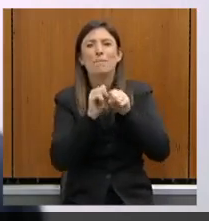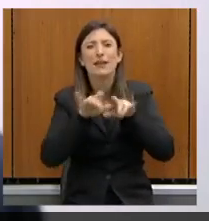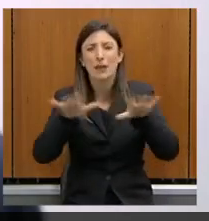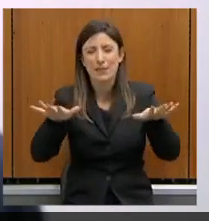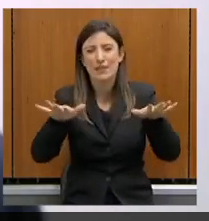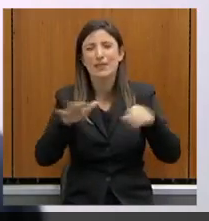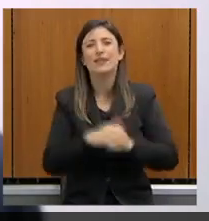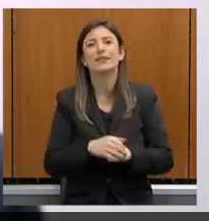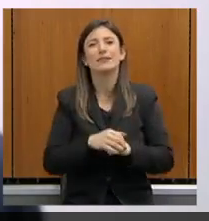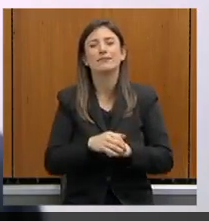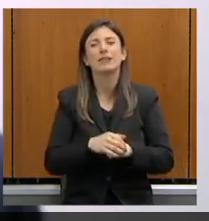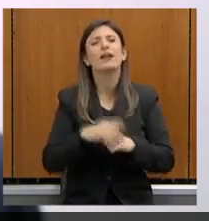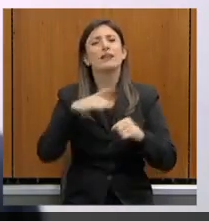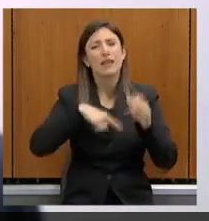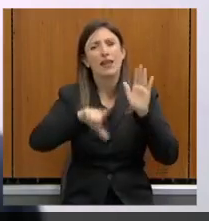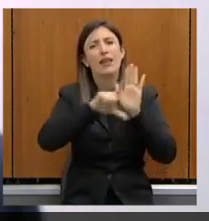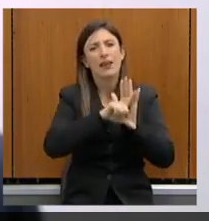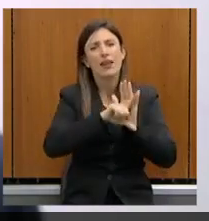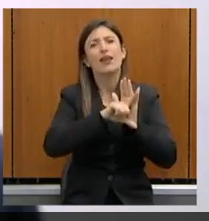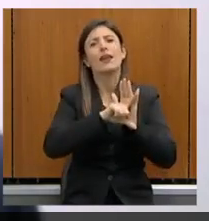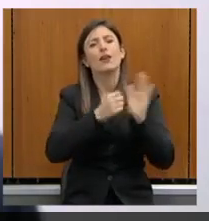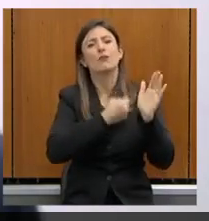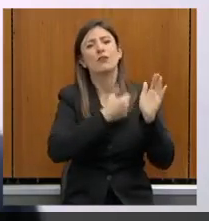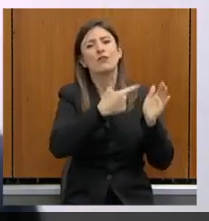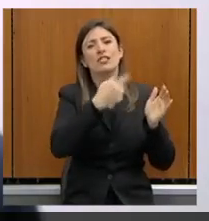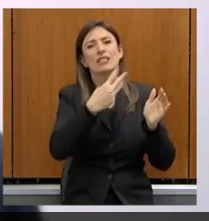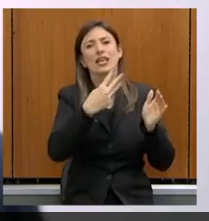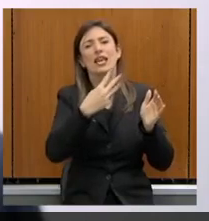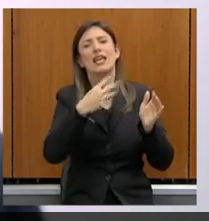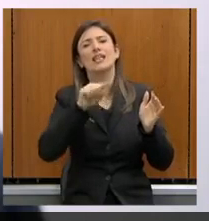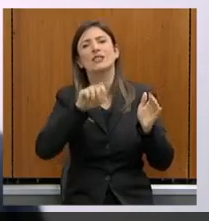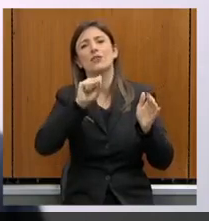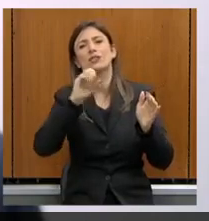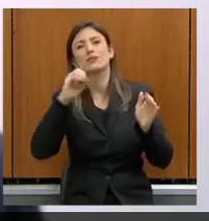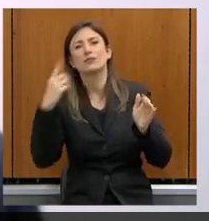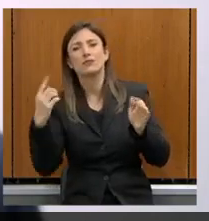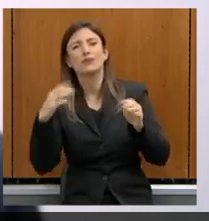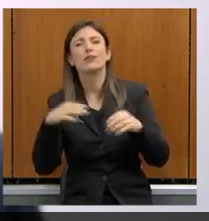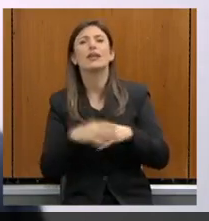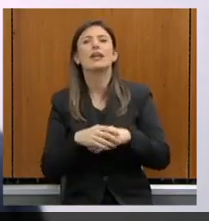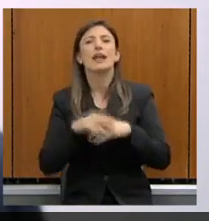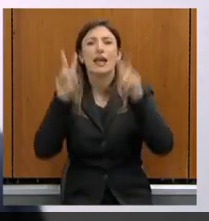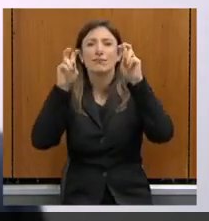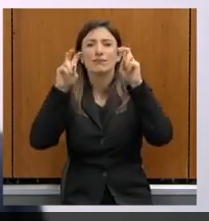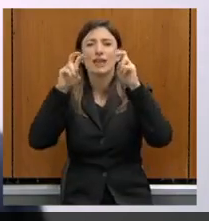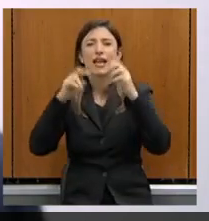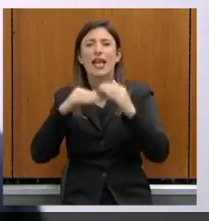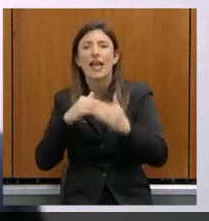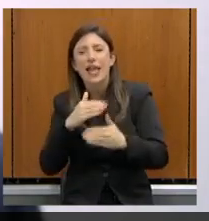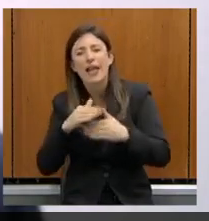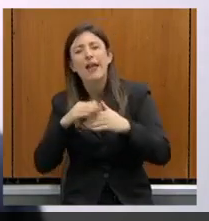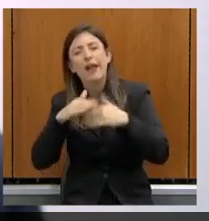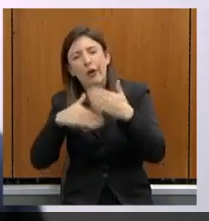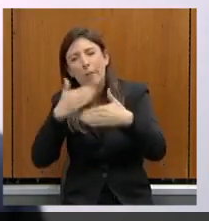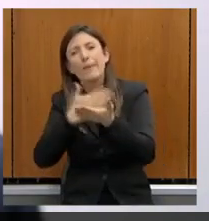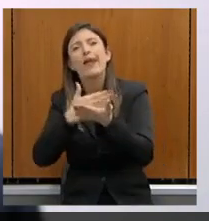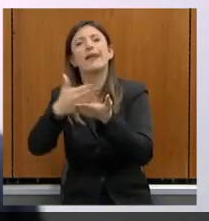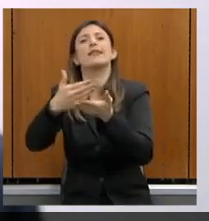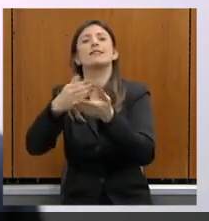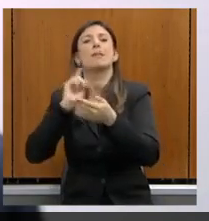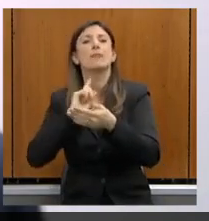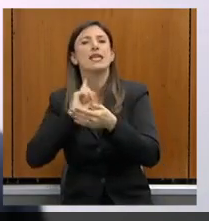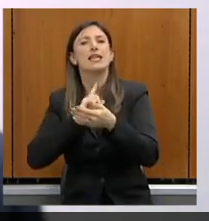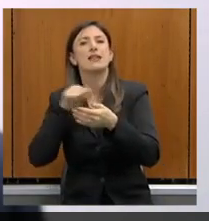Apesar da vigência da lei 23.801 do Recomeça Minas, que estabelece apoio aos setores,